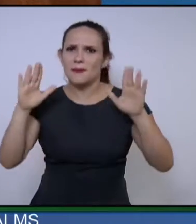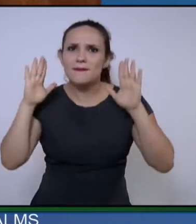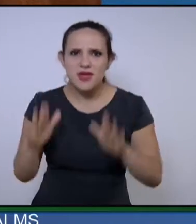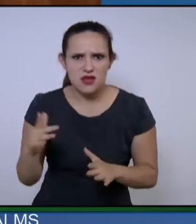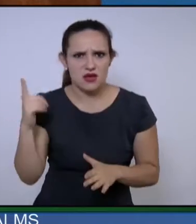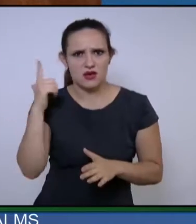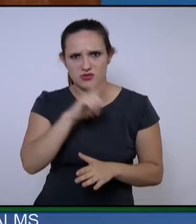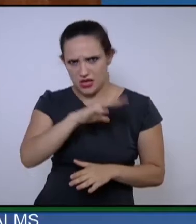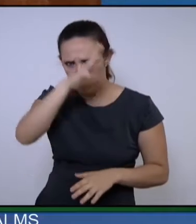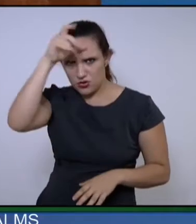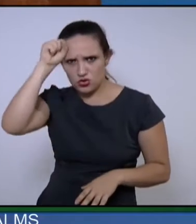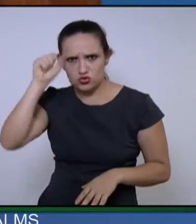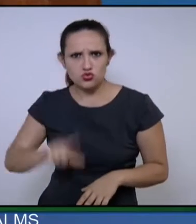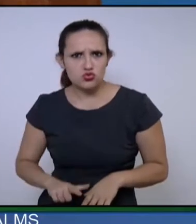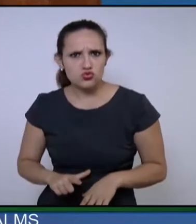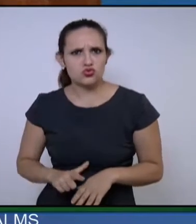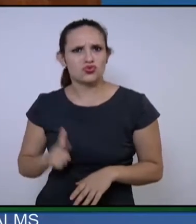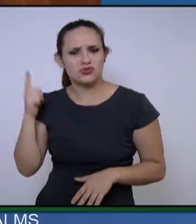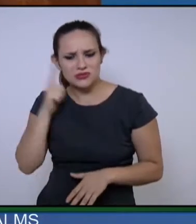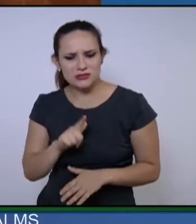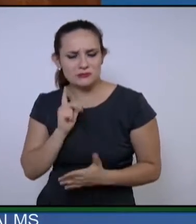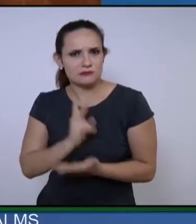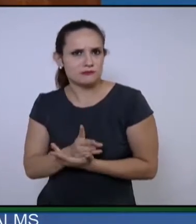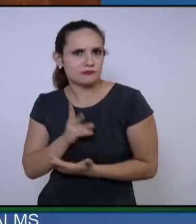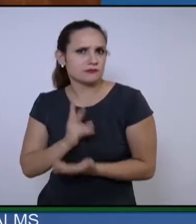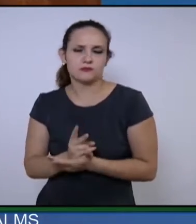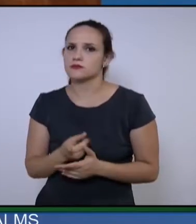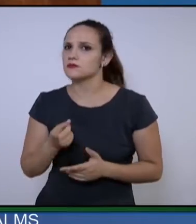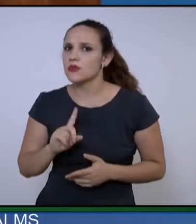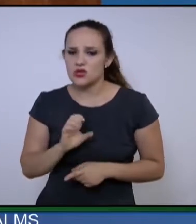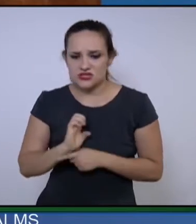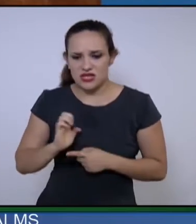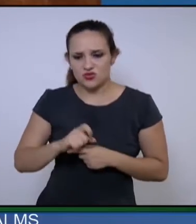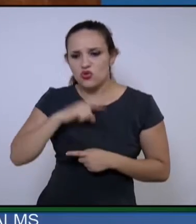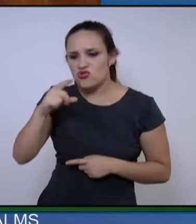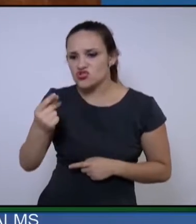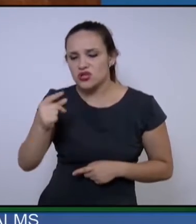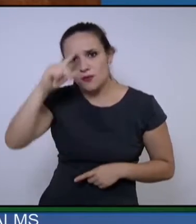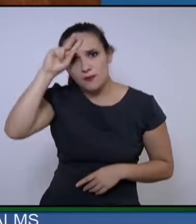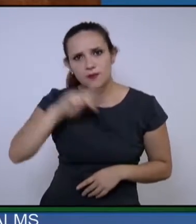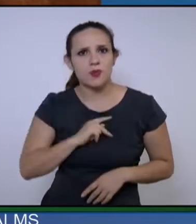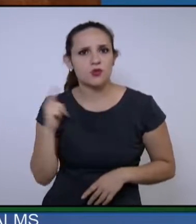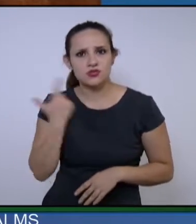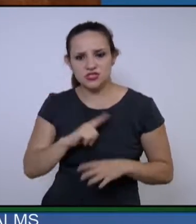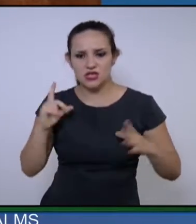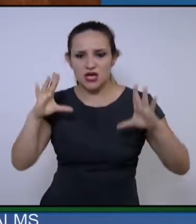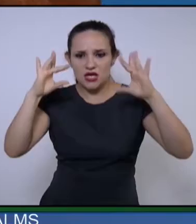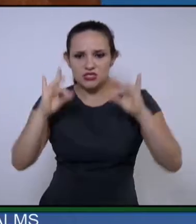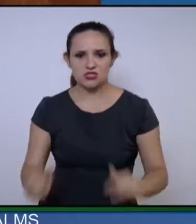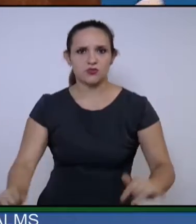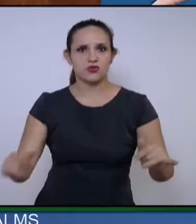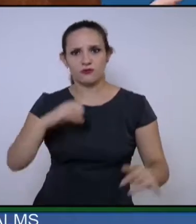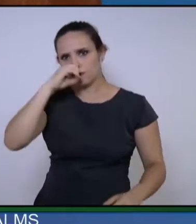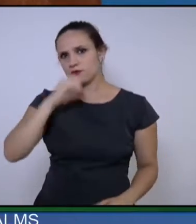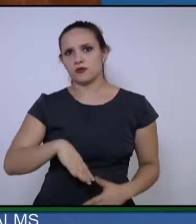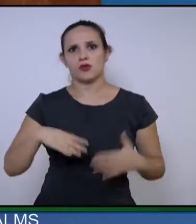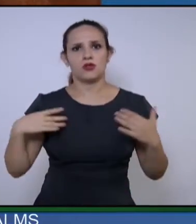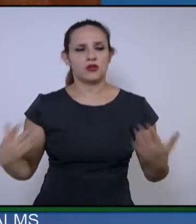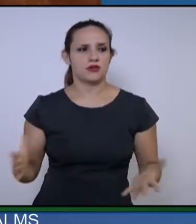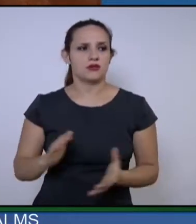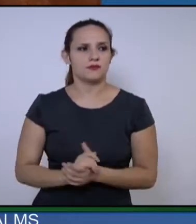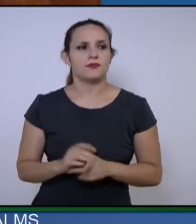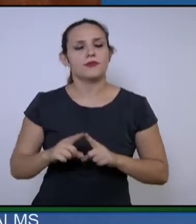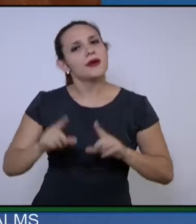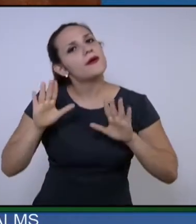Sul suportará isso? O Estado não tem como fazer sozinho o enfrentamento da violência. E os presos